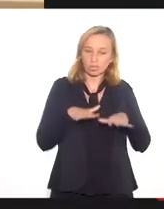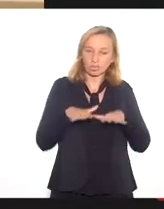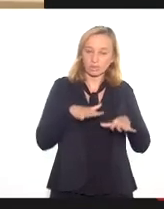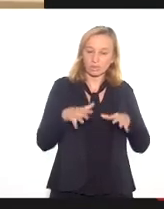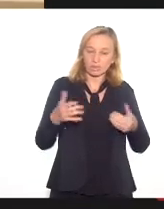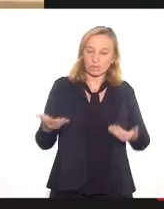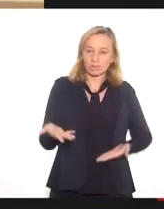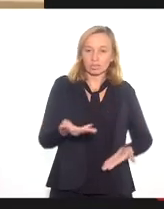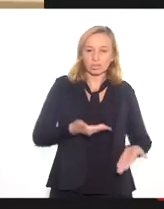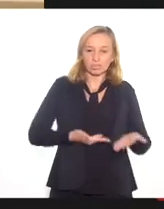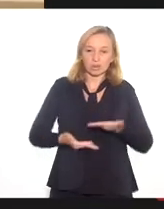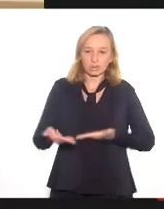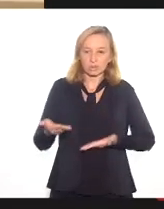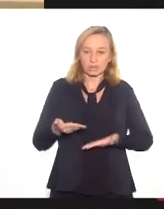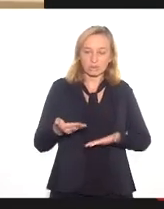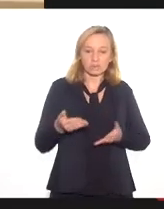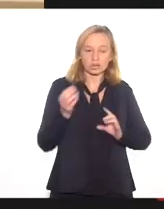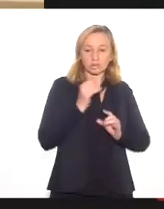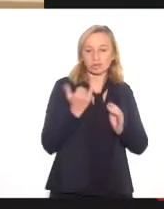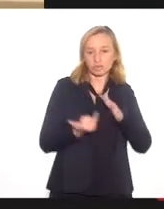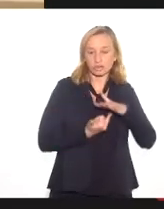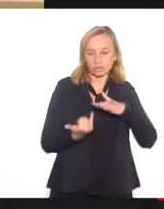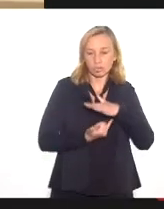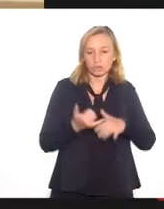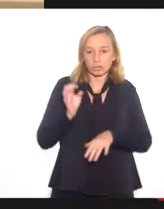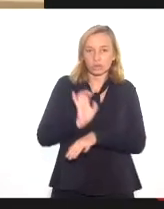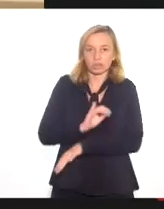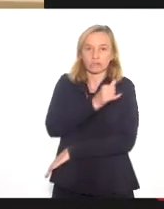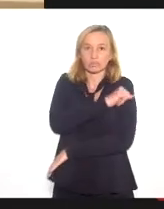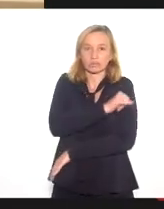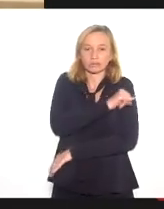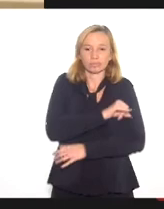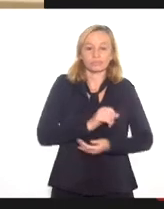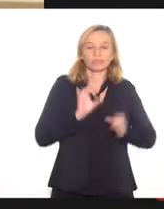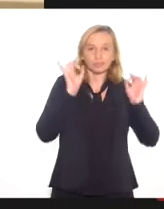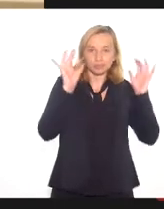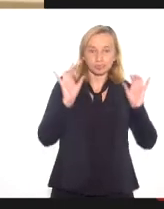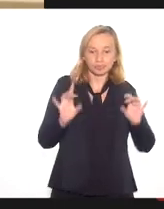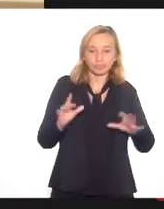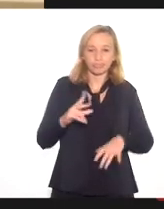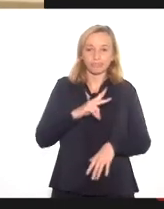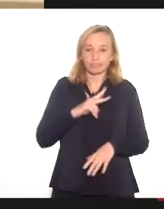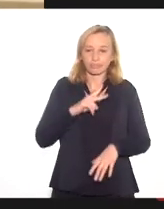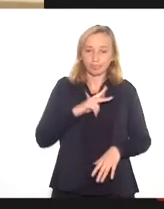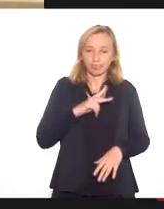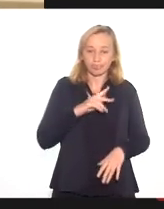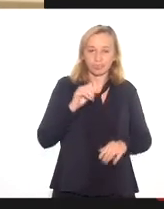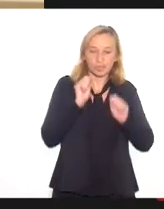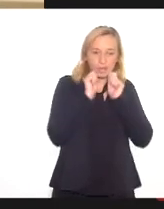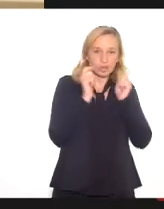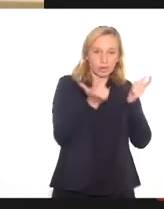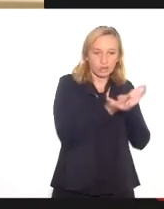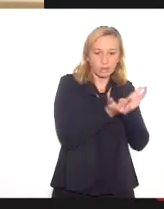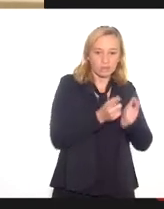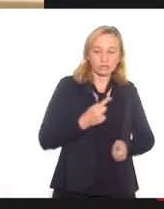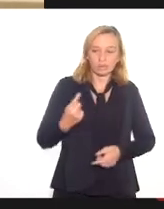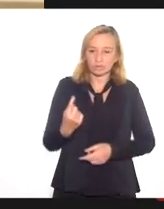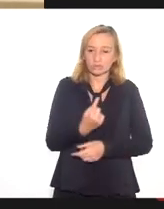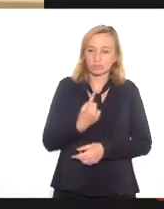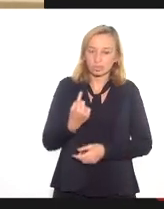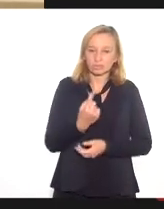parceira das instituições no estado do Rio de Janeiro, em especial da própria Alerj. Nós